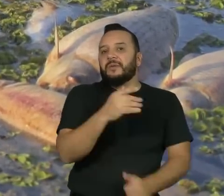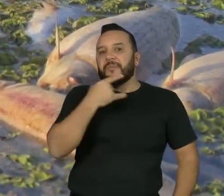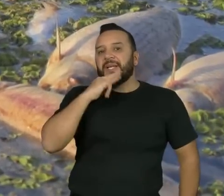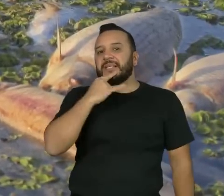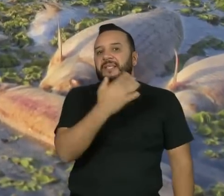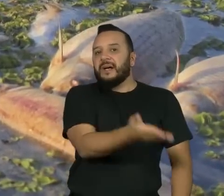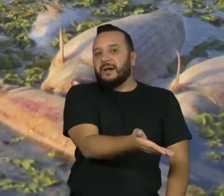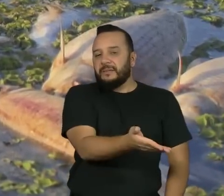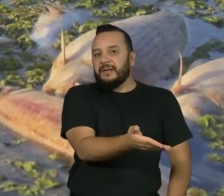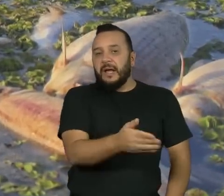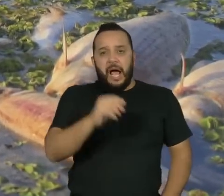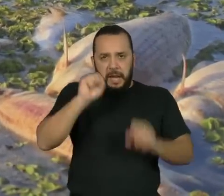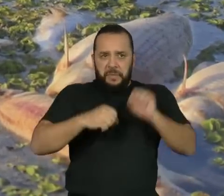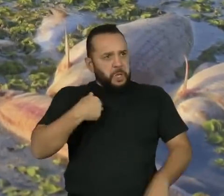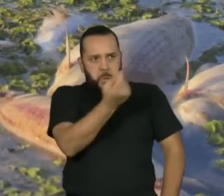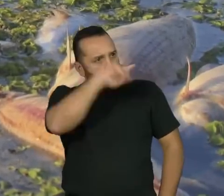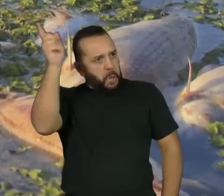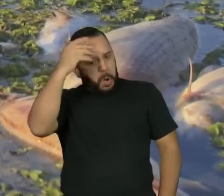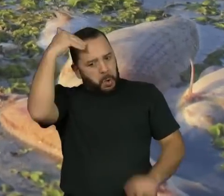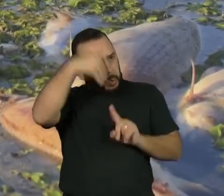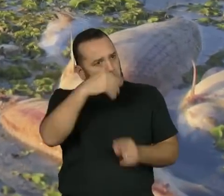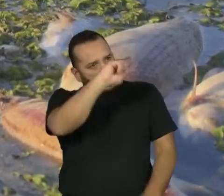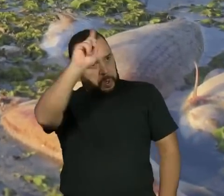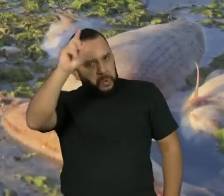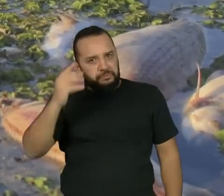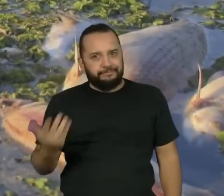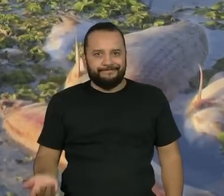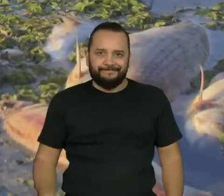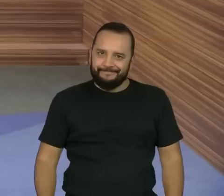Piracicaba. A empresa nega a responsabilidade.